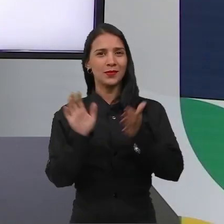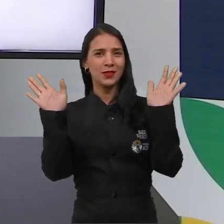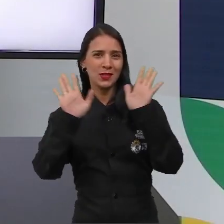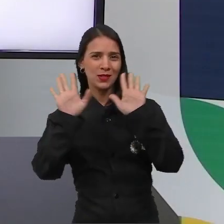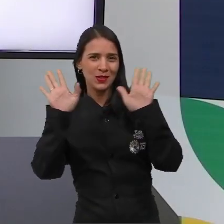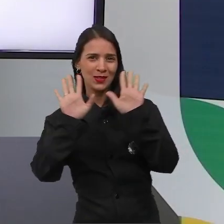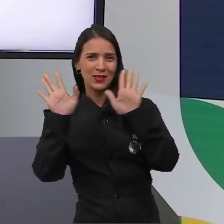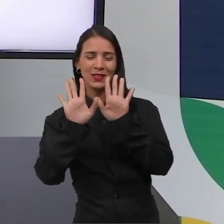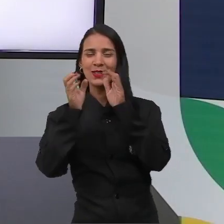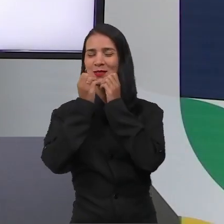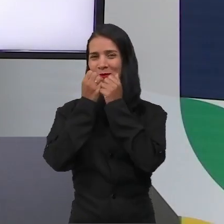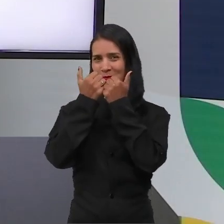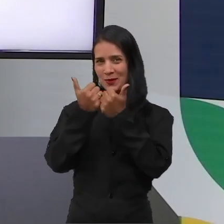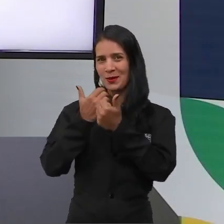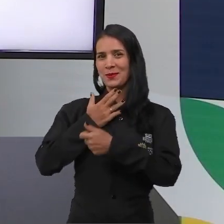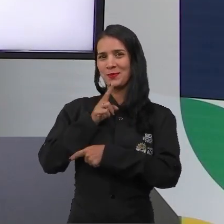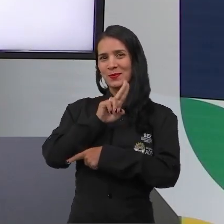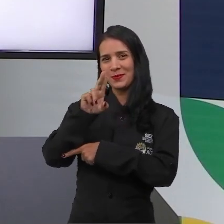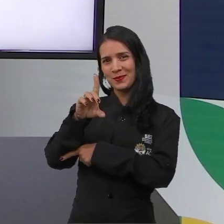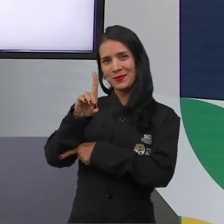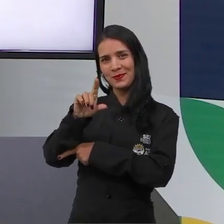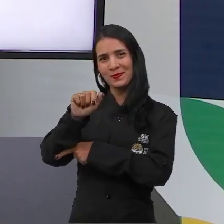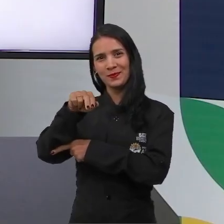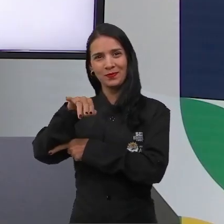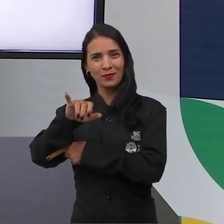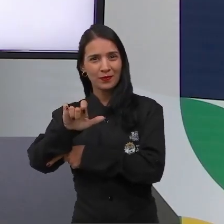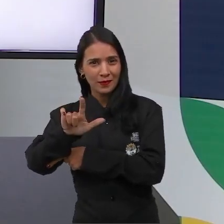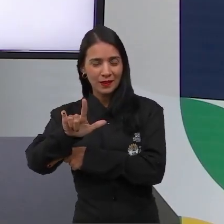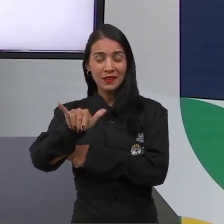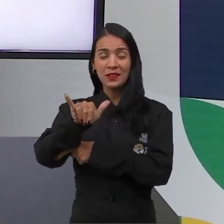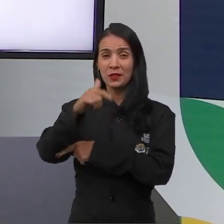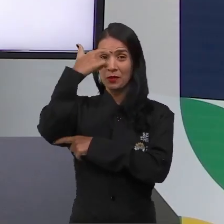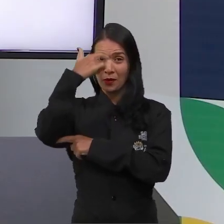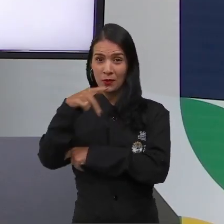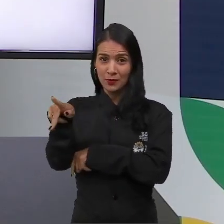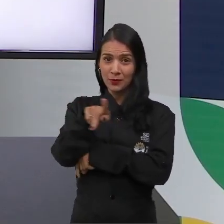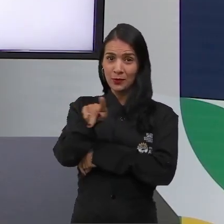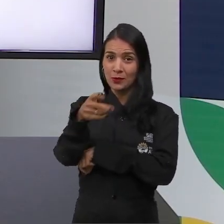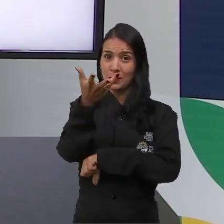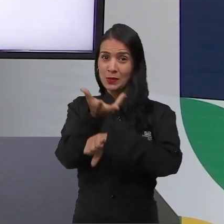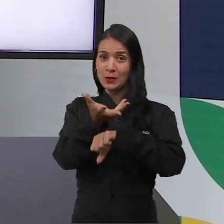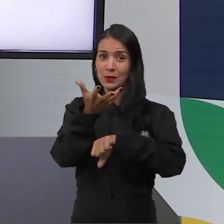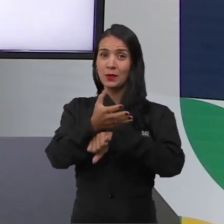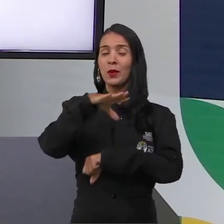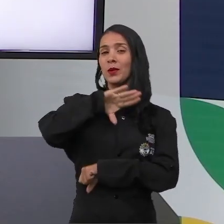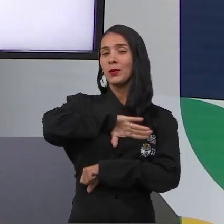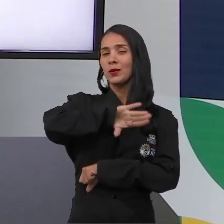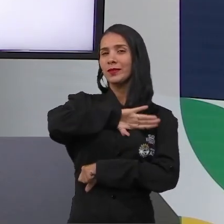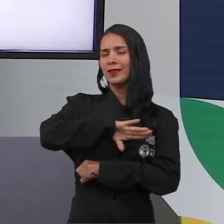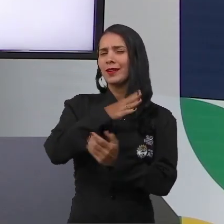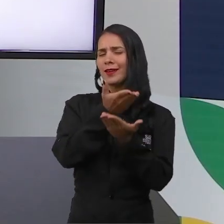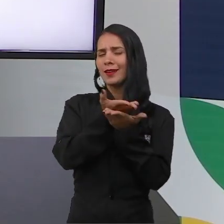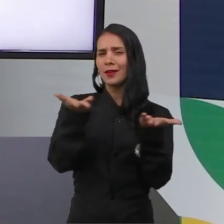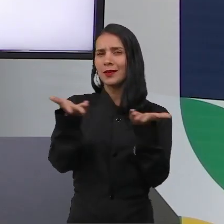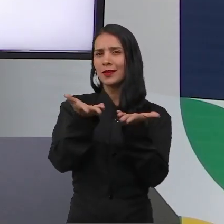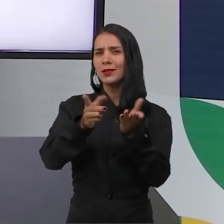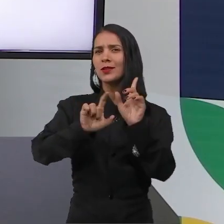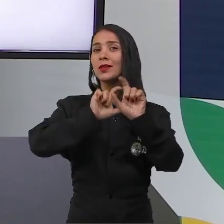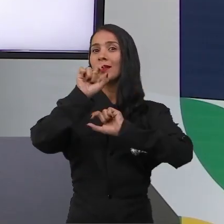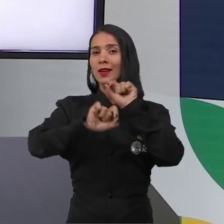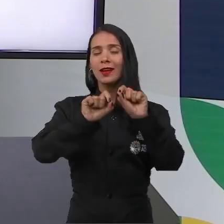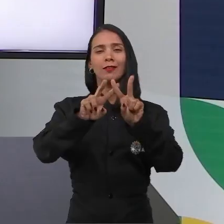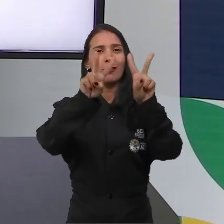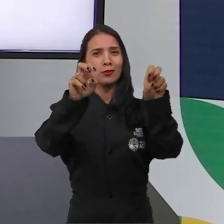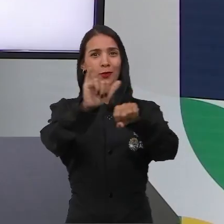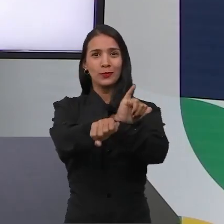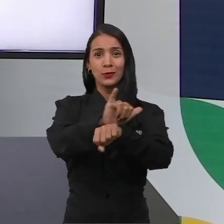Olá, pessoal! Meu nome é Daniele Ximenes, professora de língua portuguesa, e na aula de hoje nós falaremos sobre